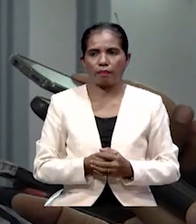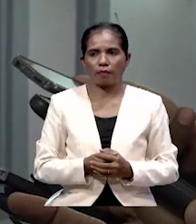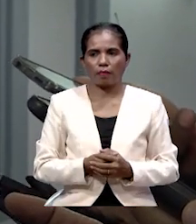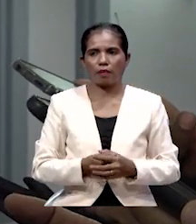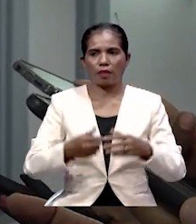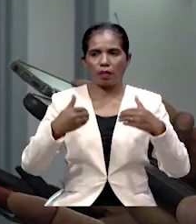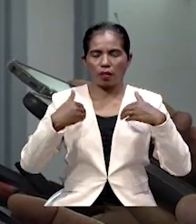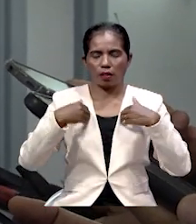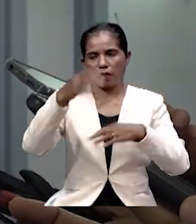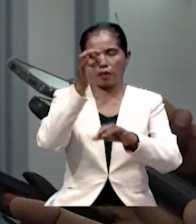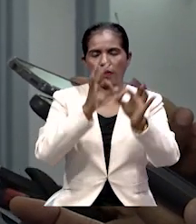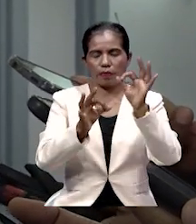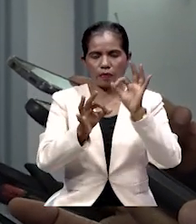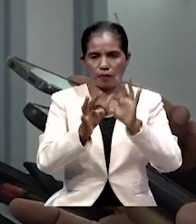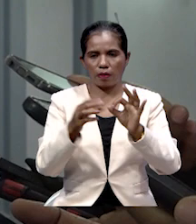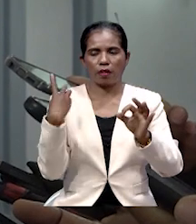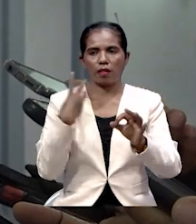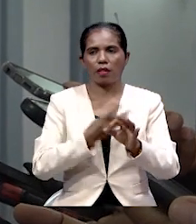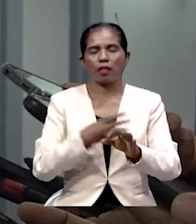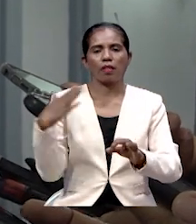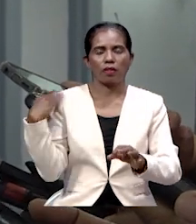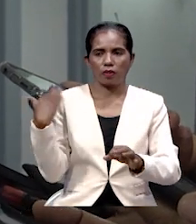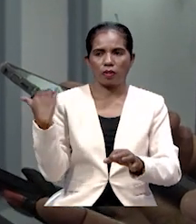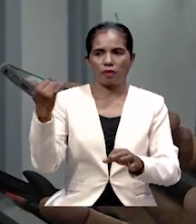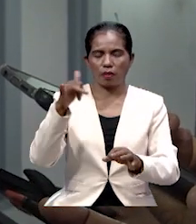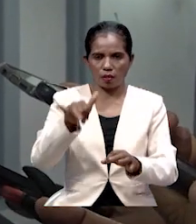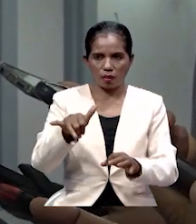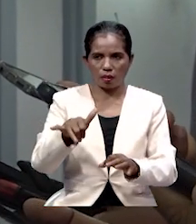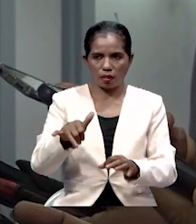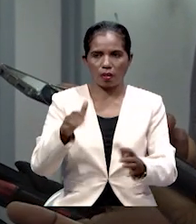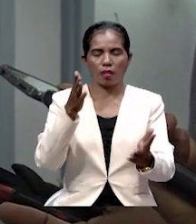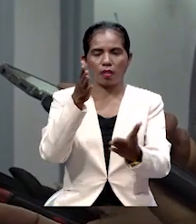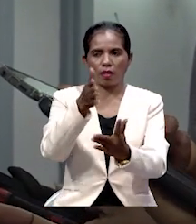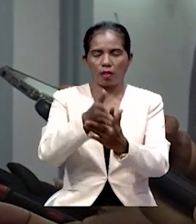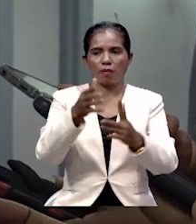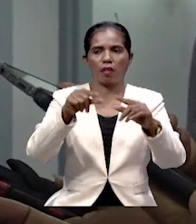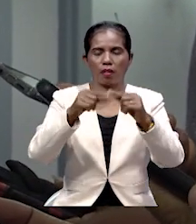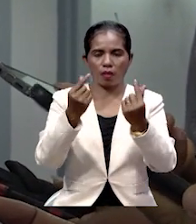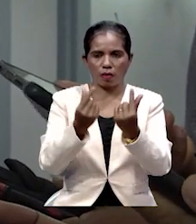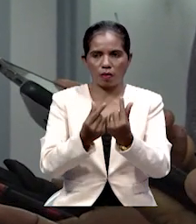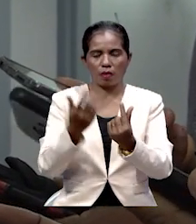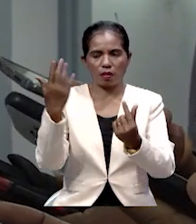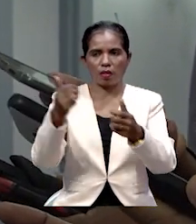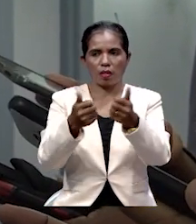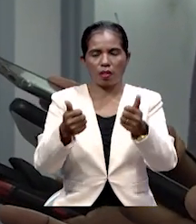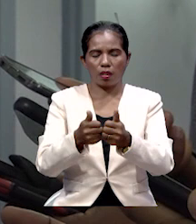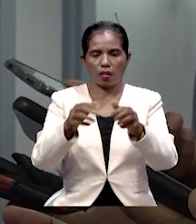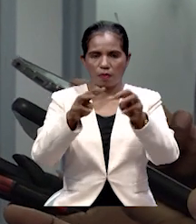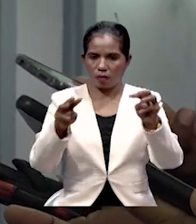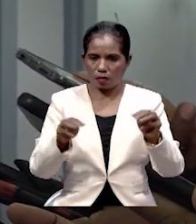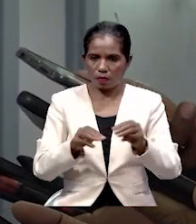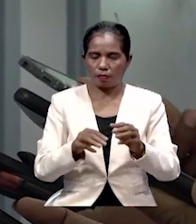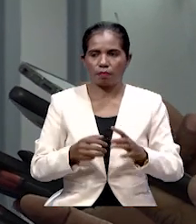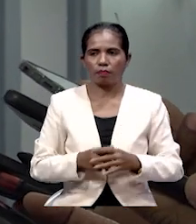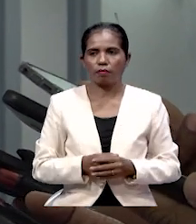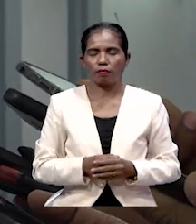musfil fali fiar e dané vai ter na juventude sira né be tama e a grupo hira arte marcial xenian